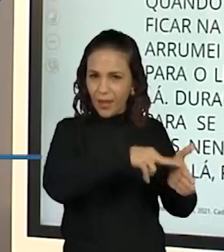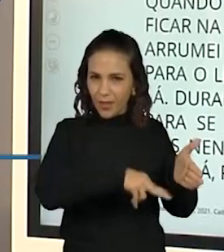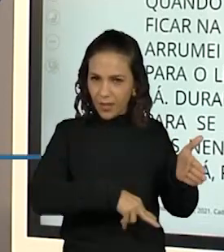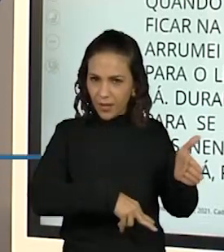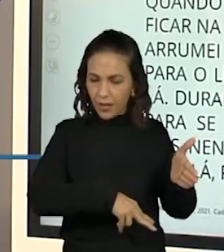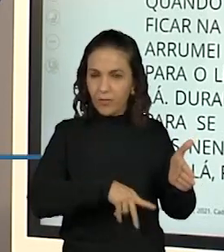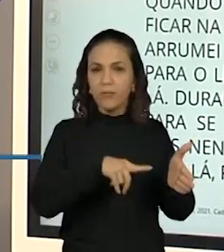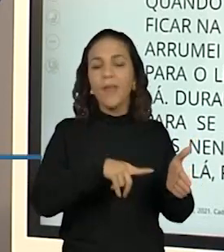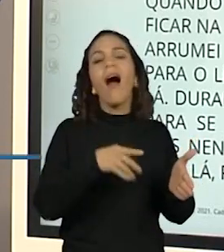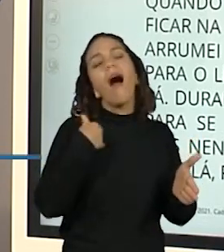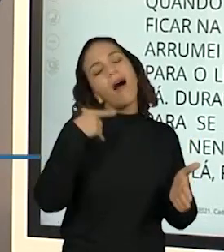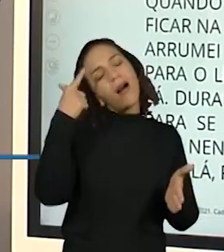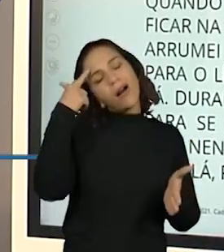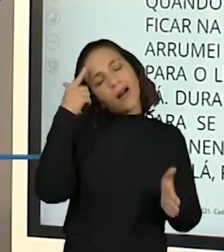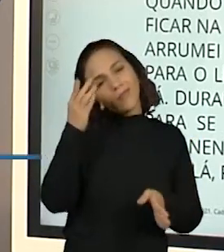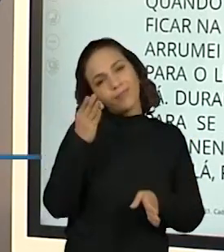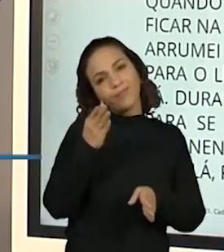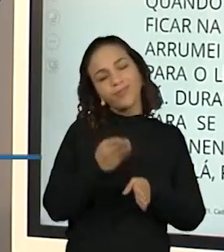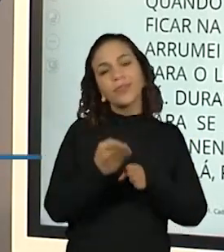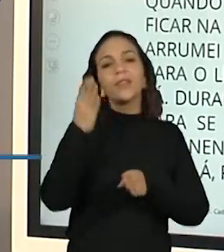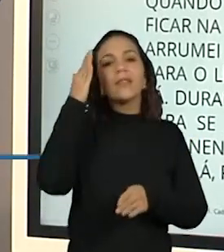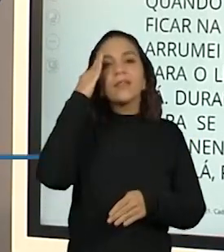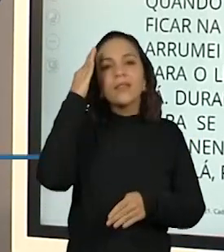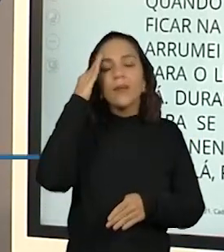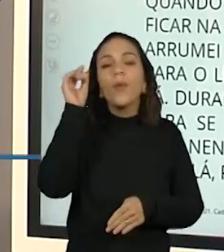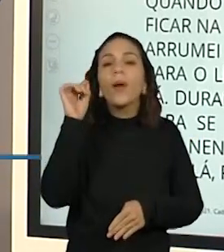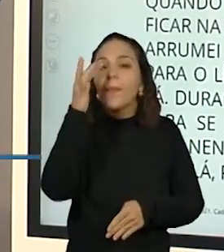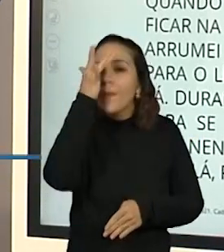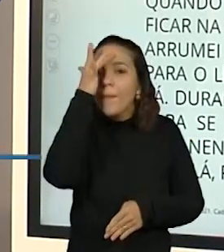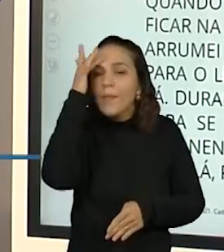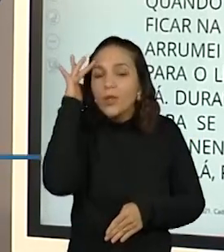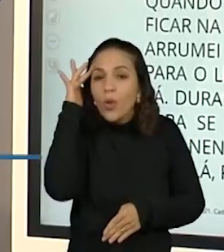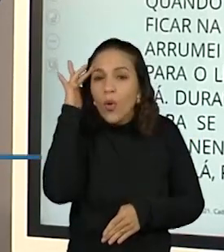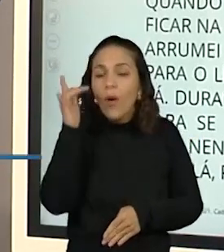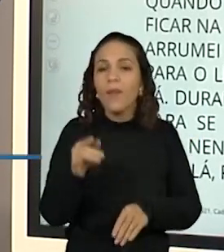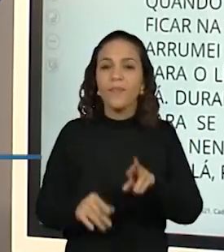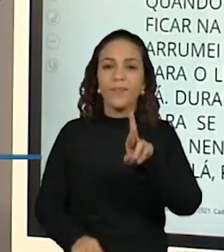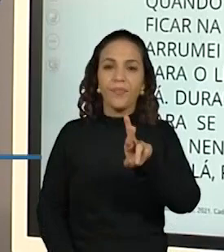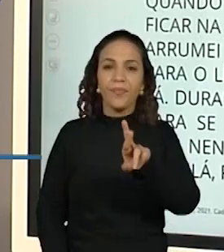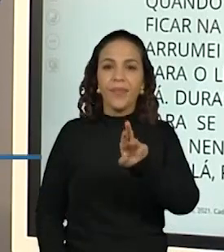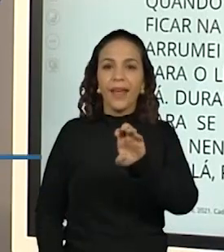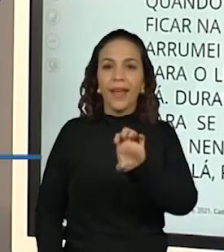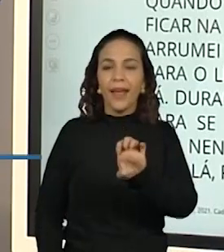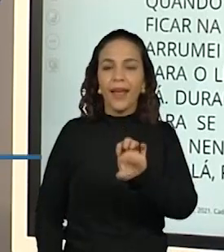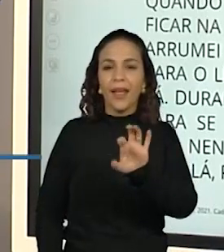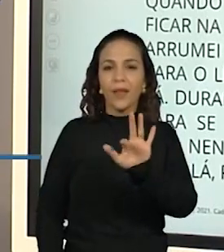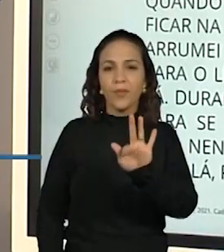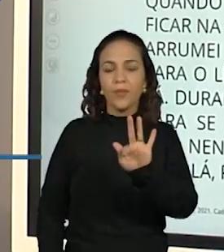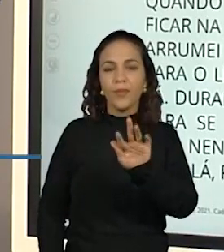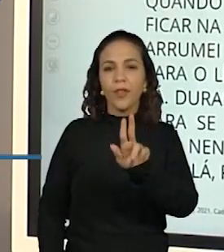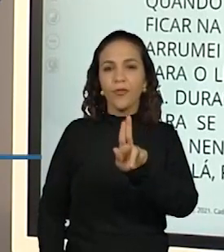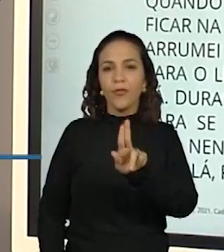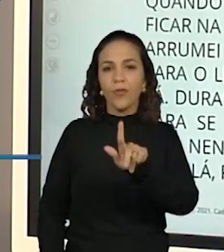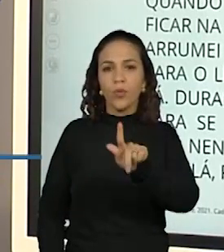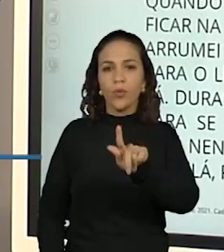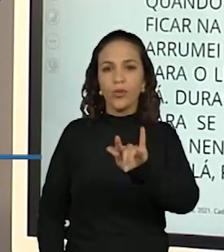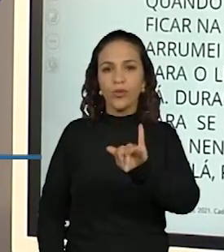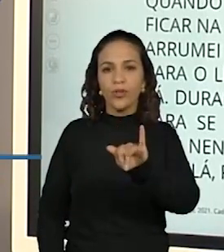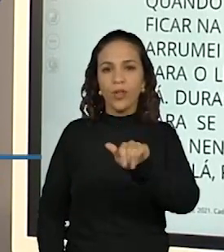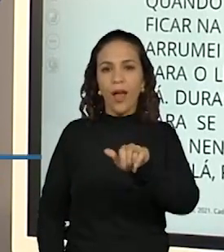que saberíamos da vida de uma pessoa refugiada, ou seja, que buscou refúgio em um outro